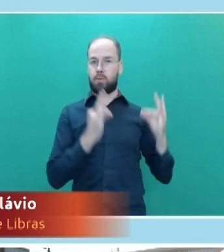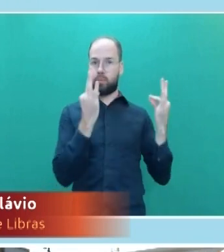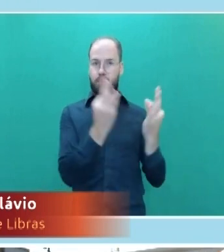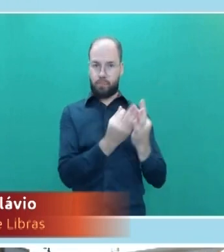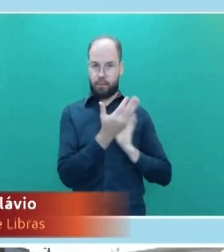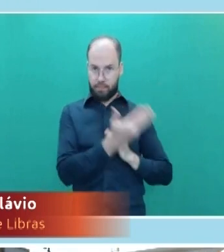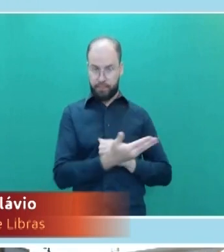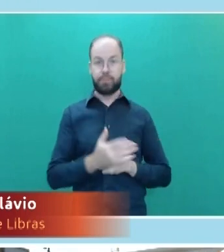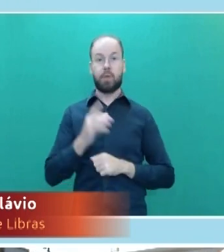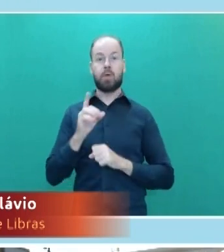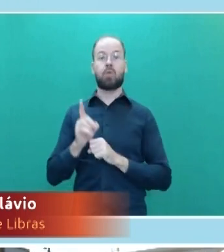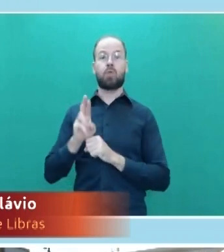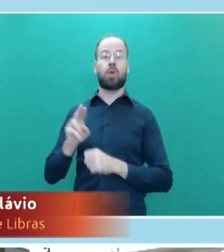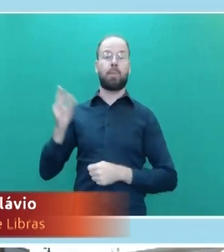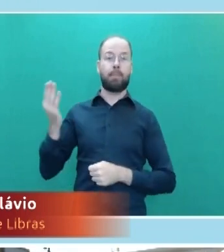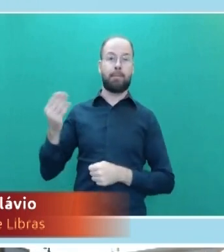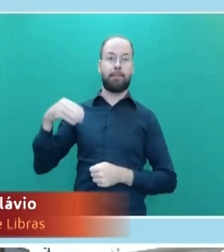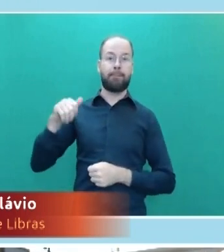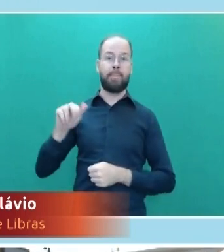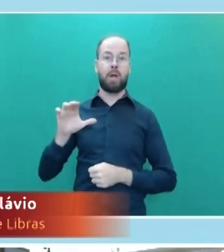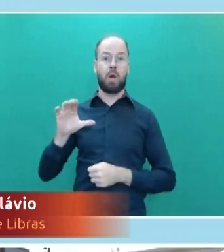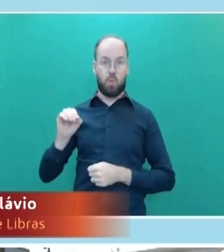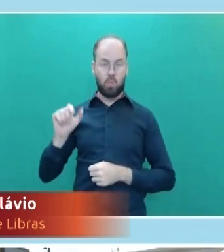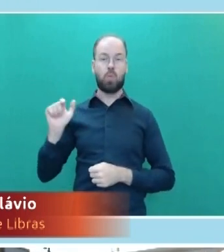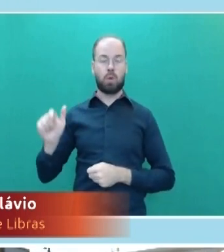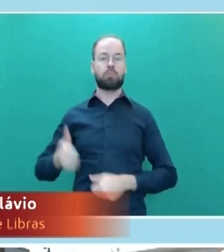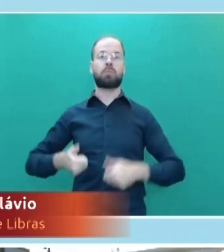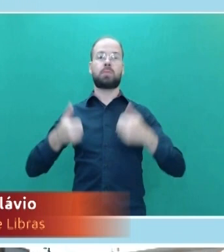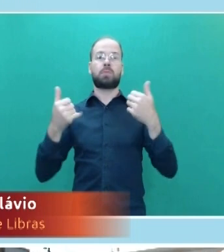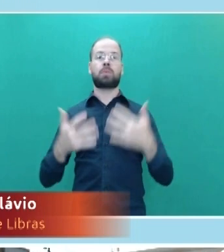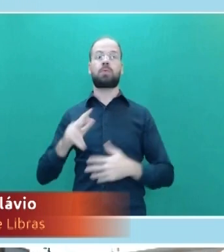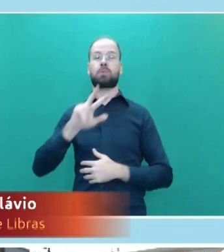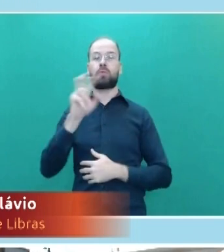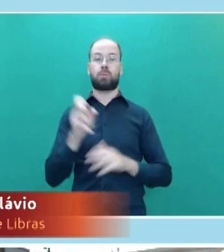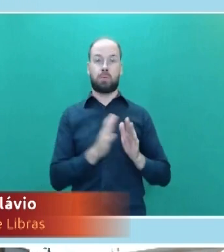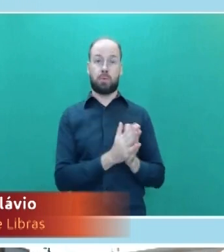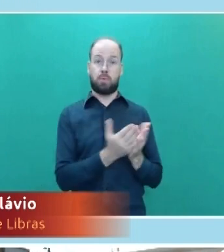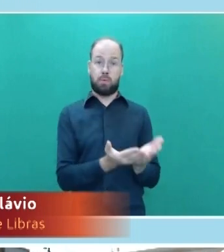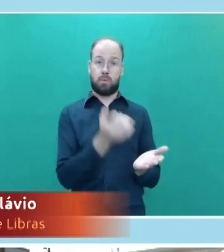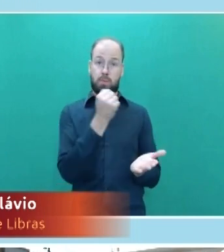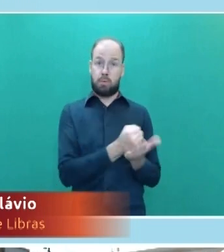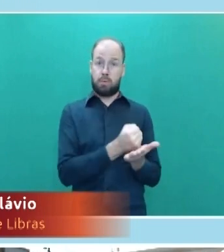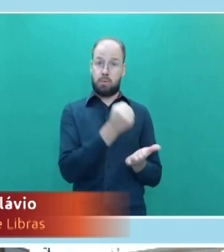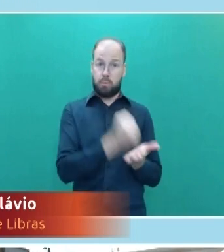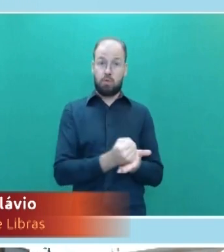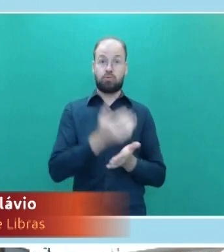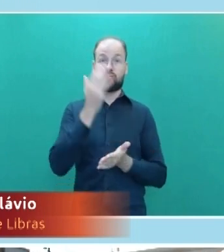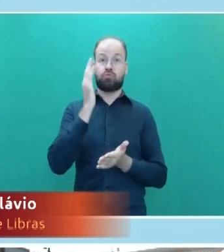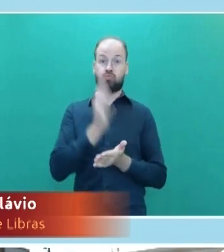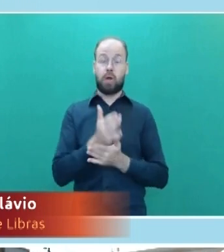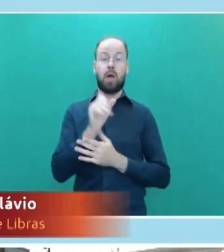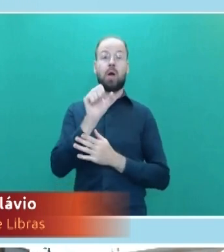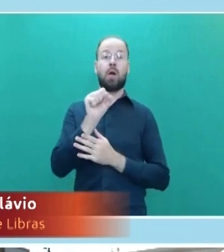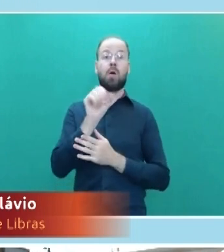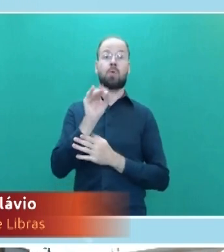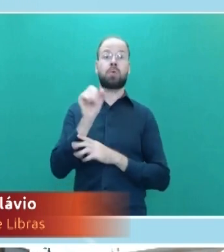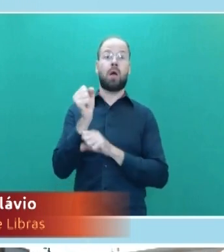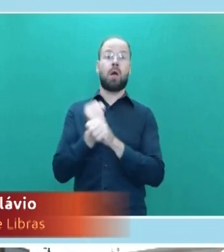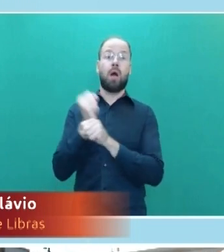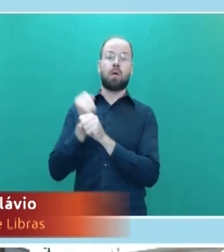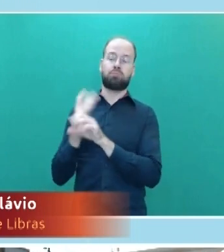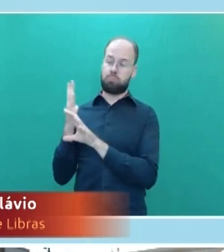doutor Marco André trouxe aqui, olha, colocou muito bem a questão, a CLT está sendo comemorada agora os 80 anos de vigência da